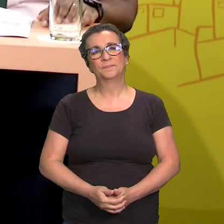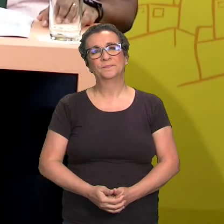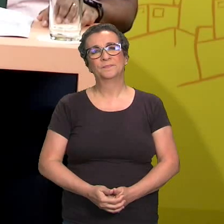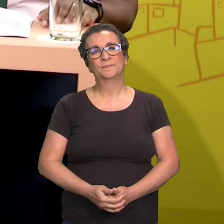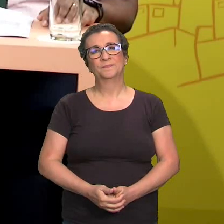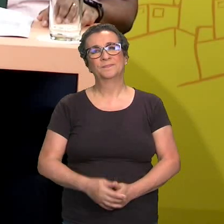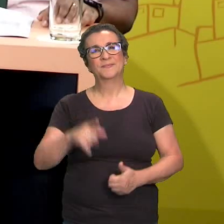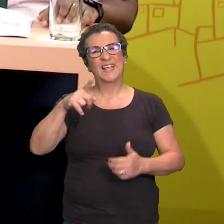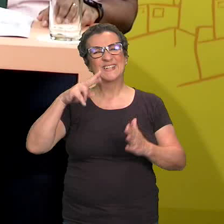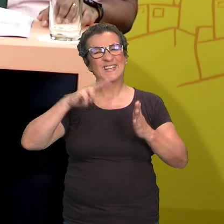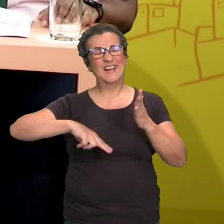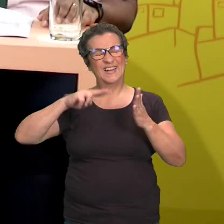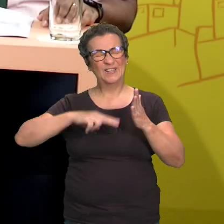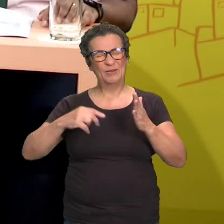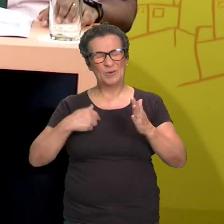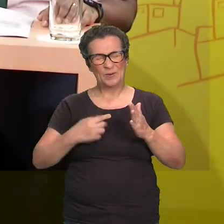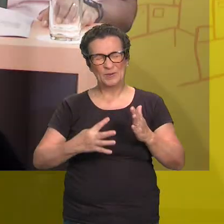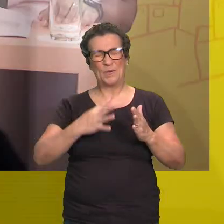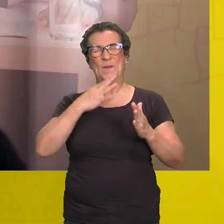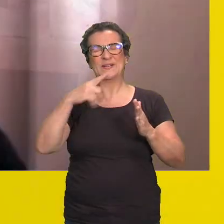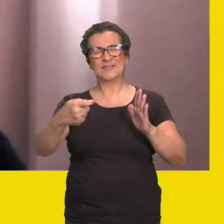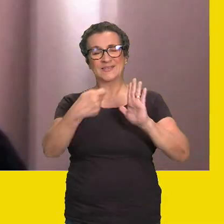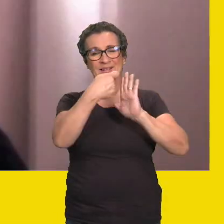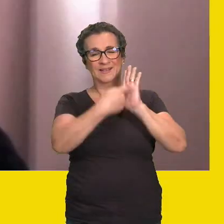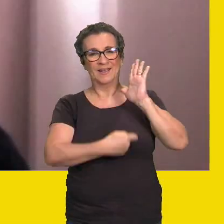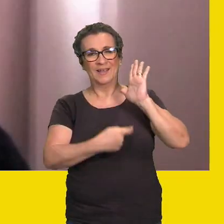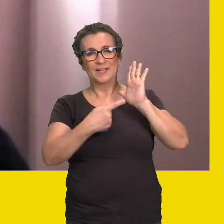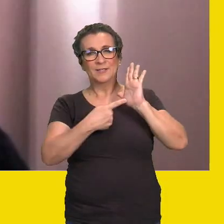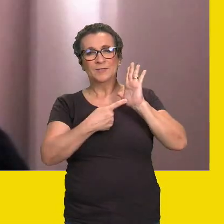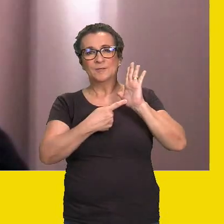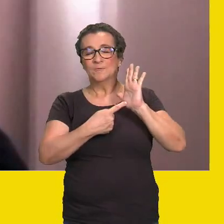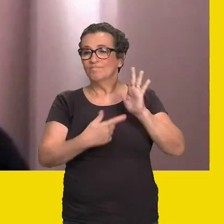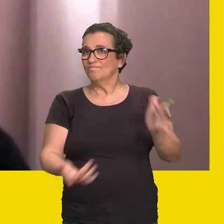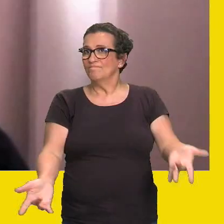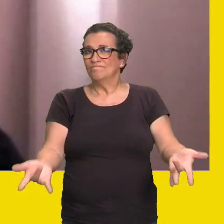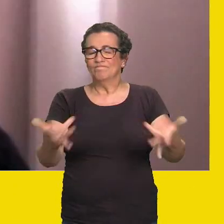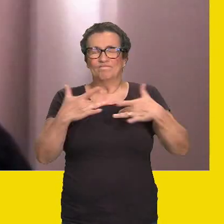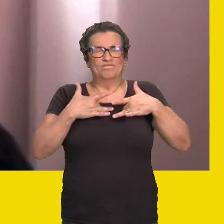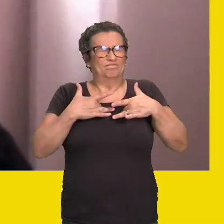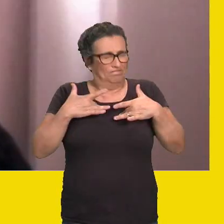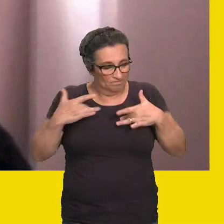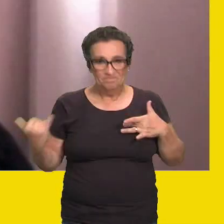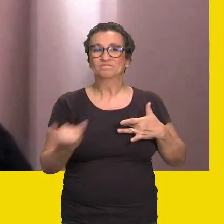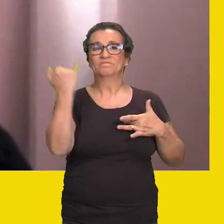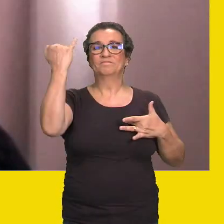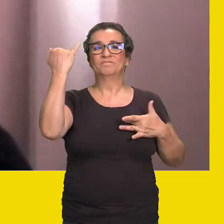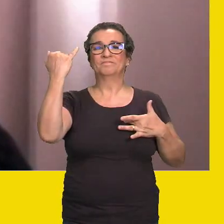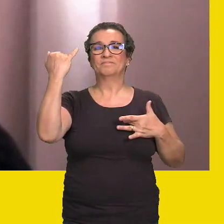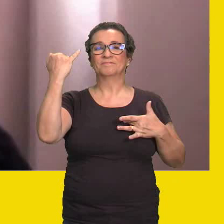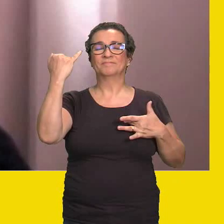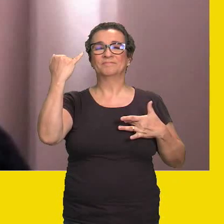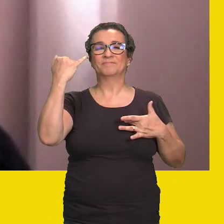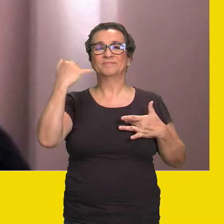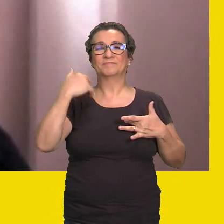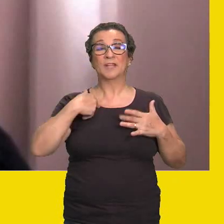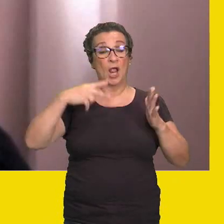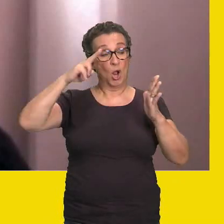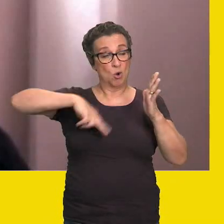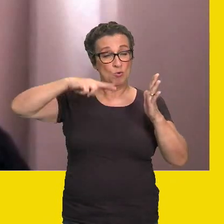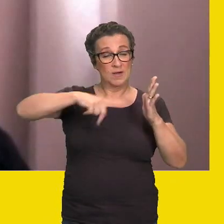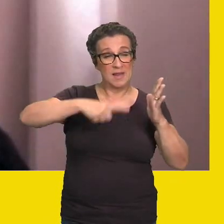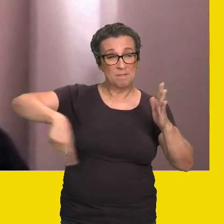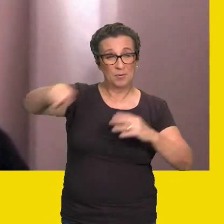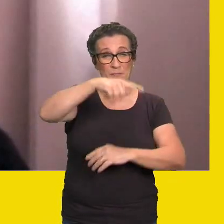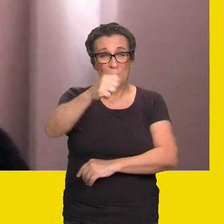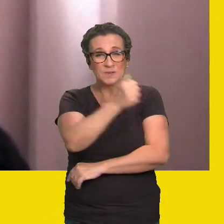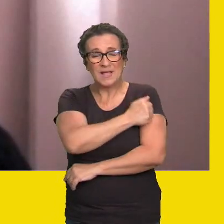A leitura, quando eu conheci esse texto, assim, ele foi extrema importância. Eu li com os meus estudantes e assim,